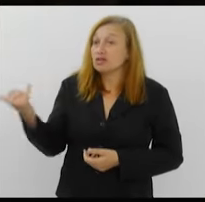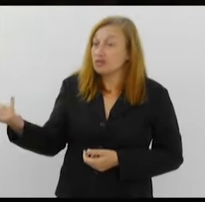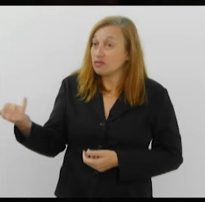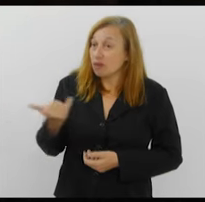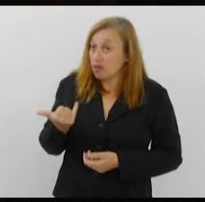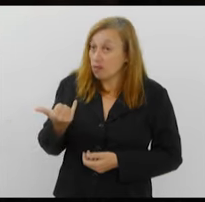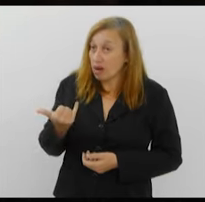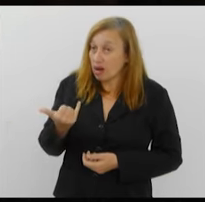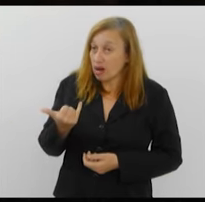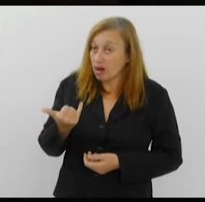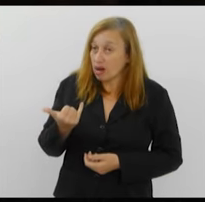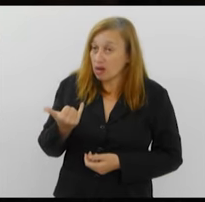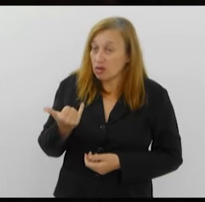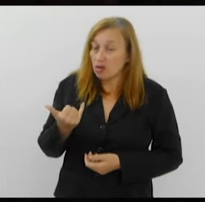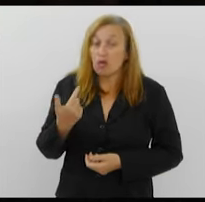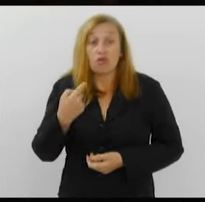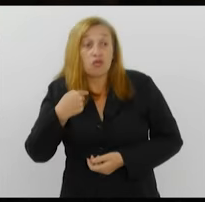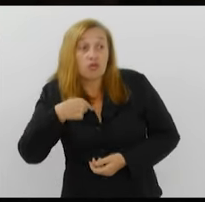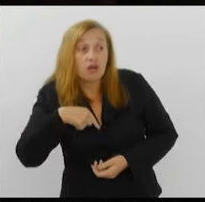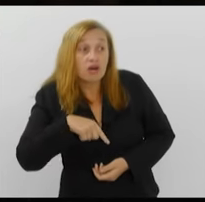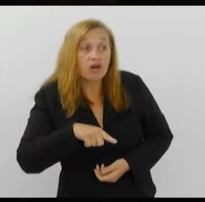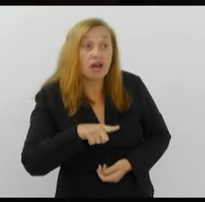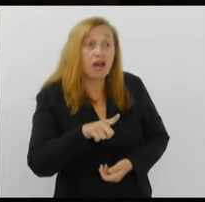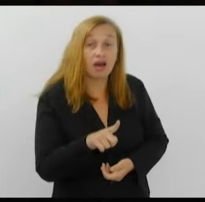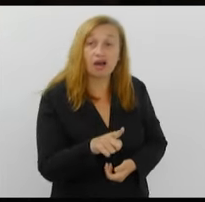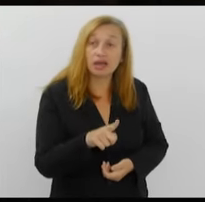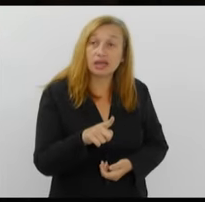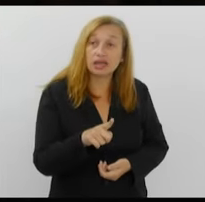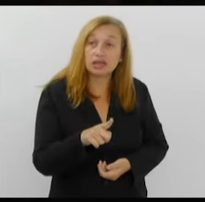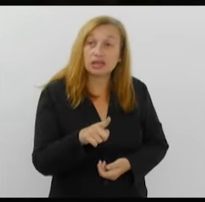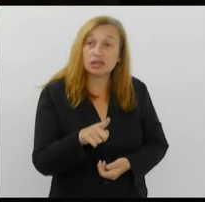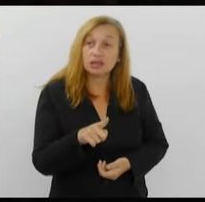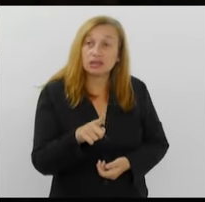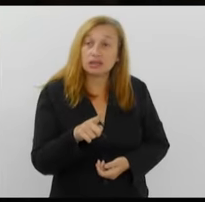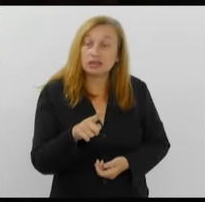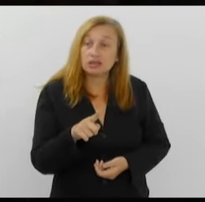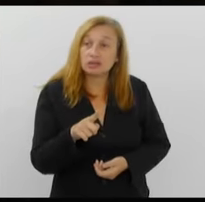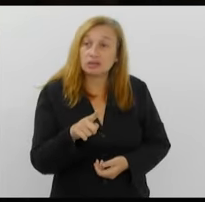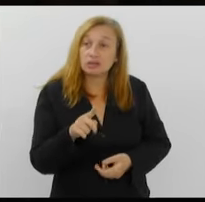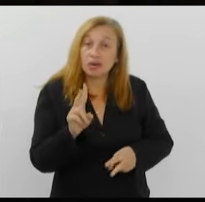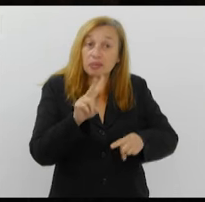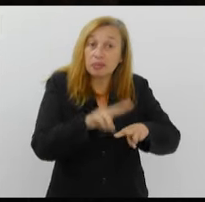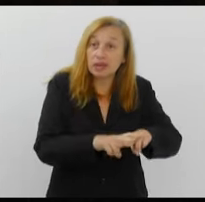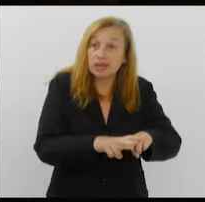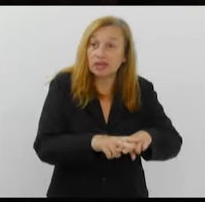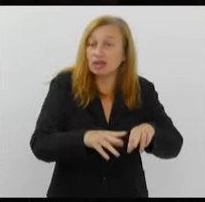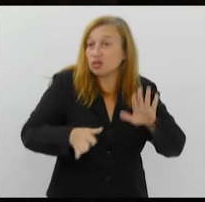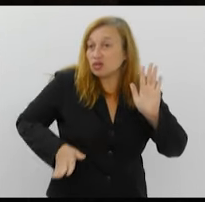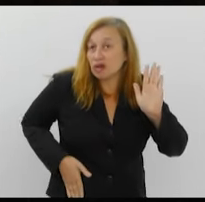foi fazer uma incursão para deter esses vagabundos.